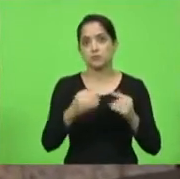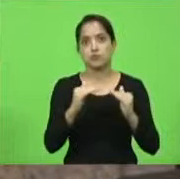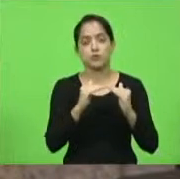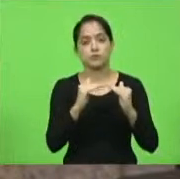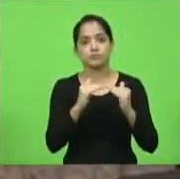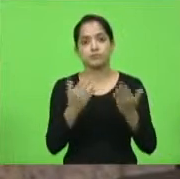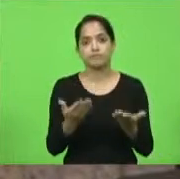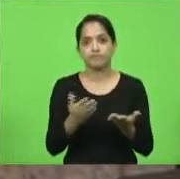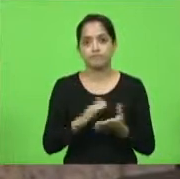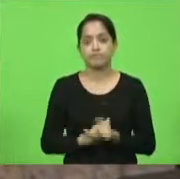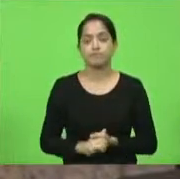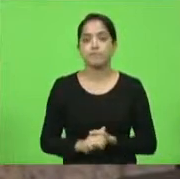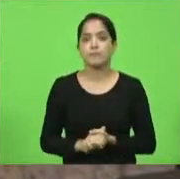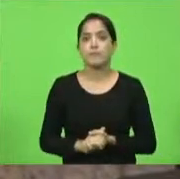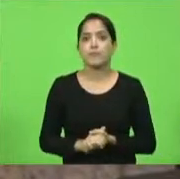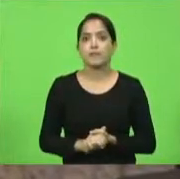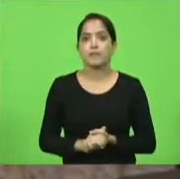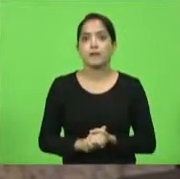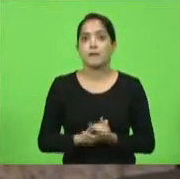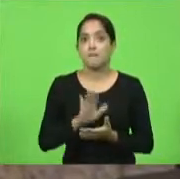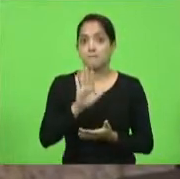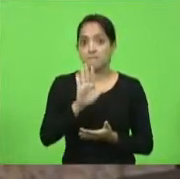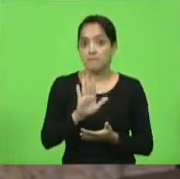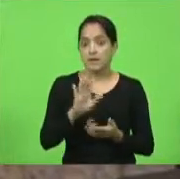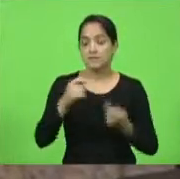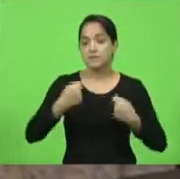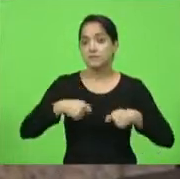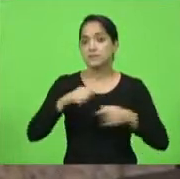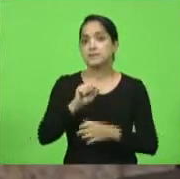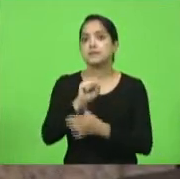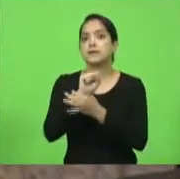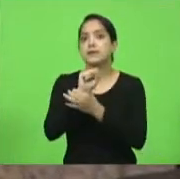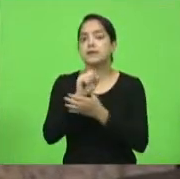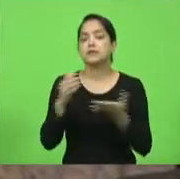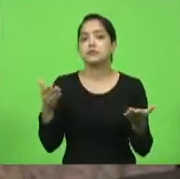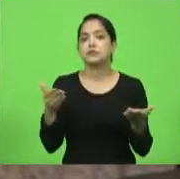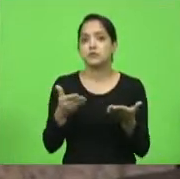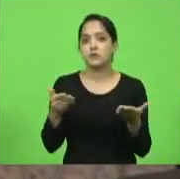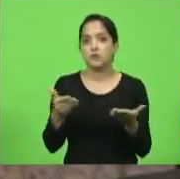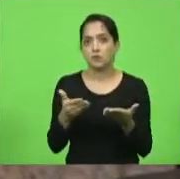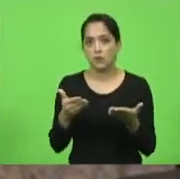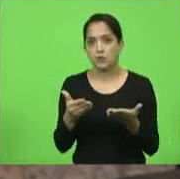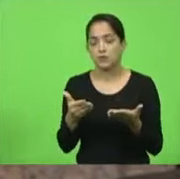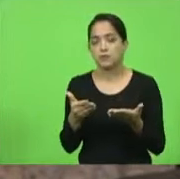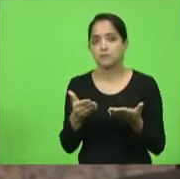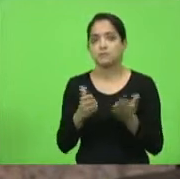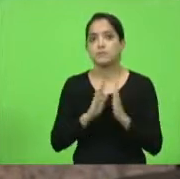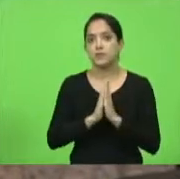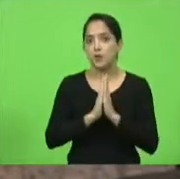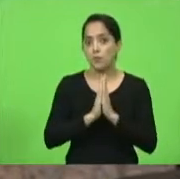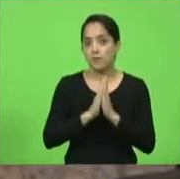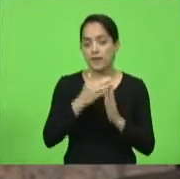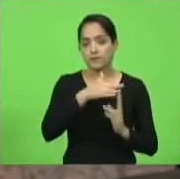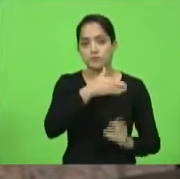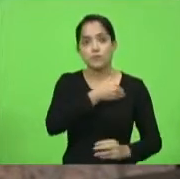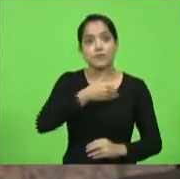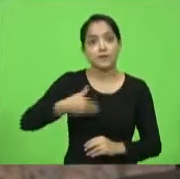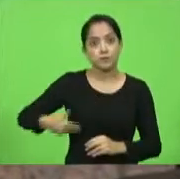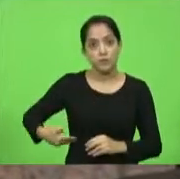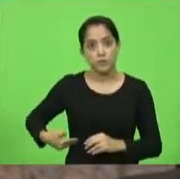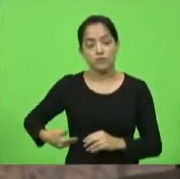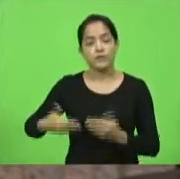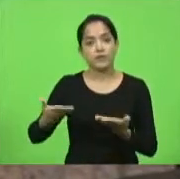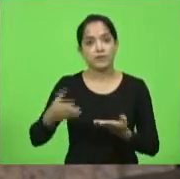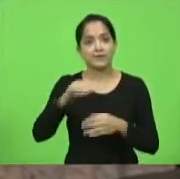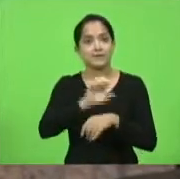meus parabéns. Mas nós temos que garantir agora, e eu rogo para que o governo de Santa Catarina tenha